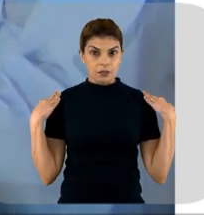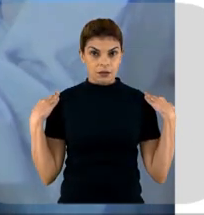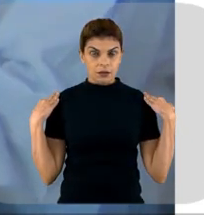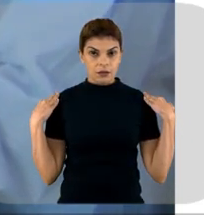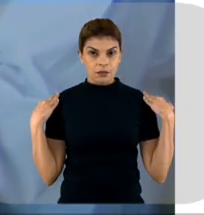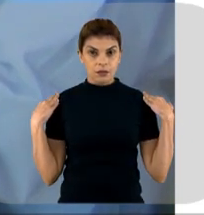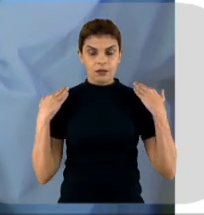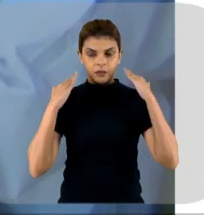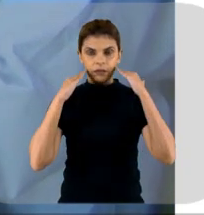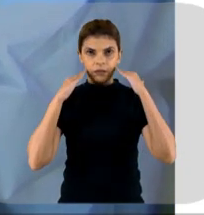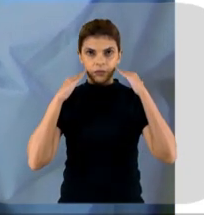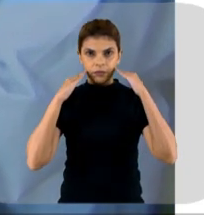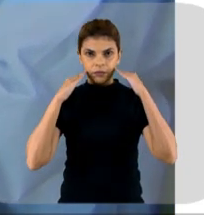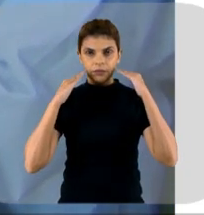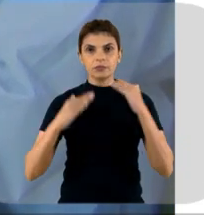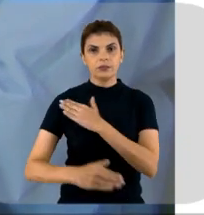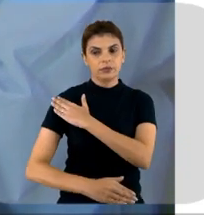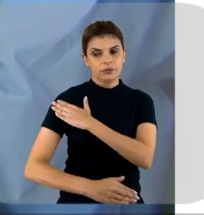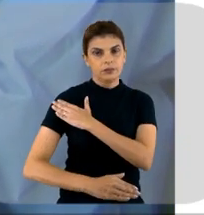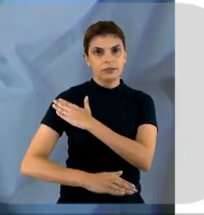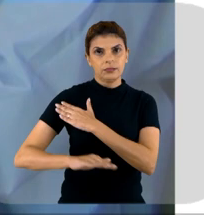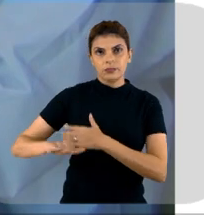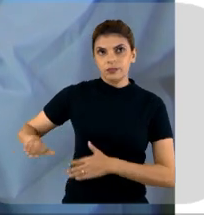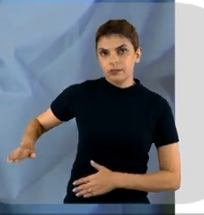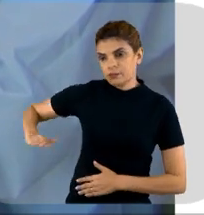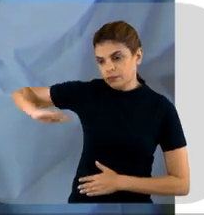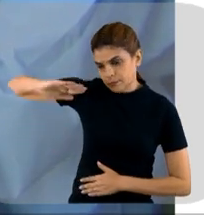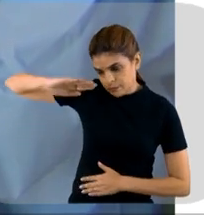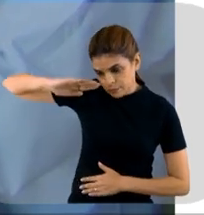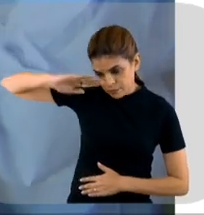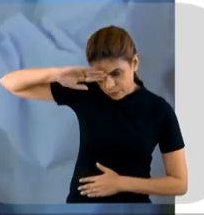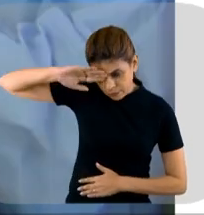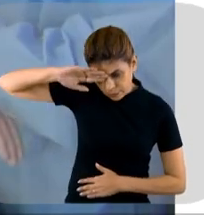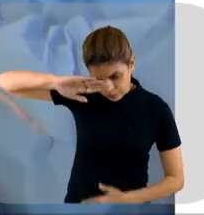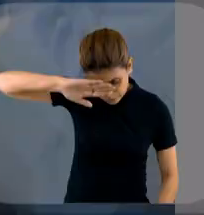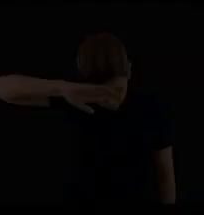com o membro superior do mesmo lado da face fletido.